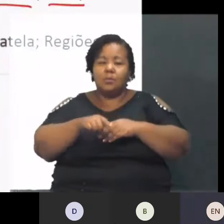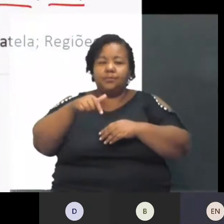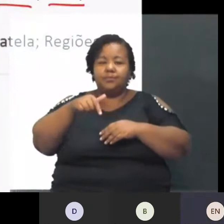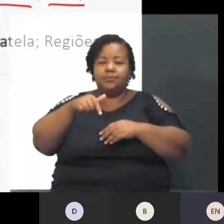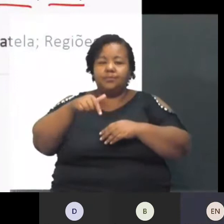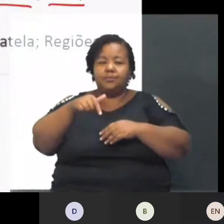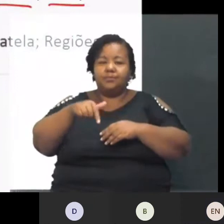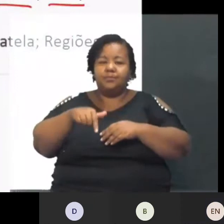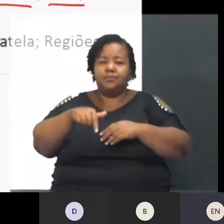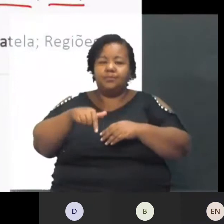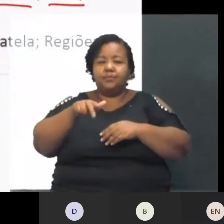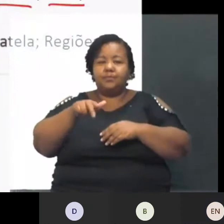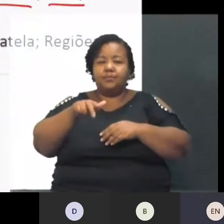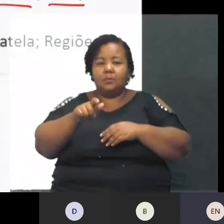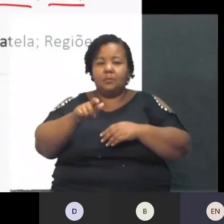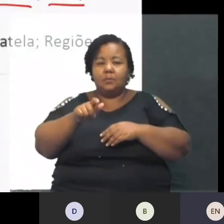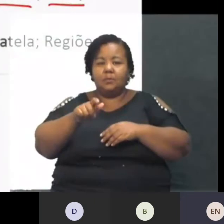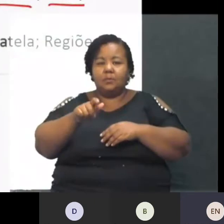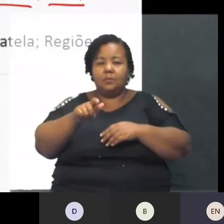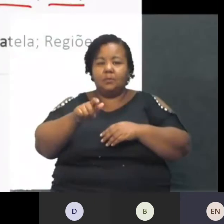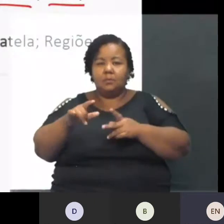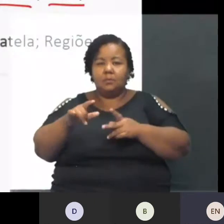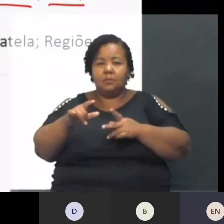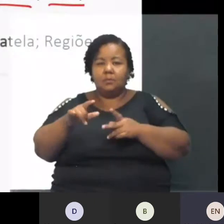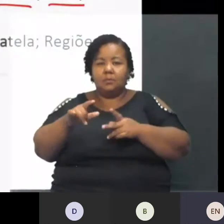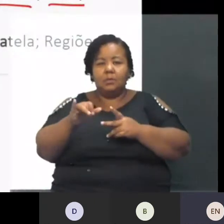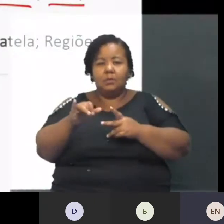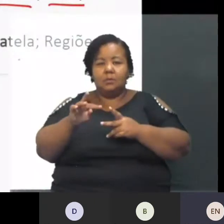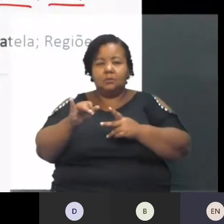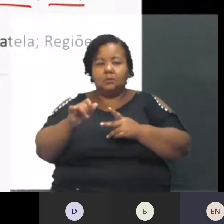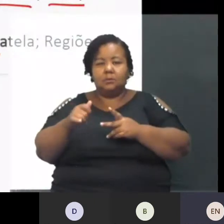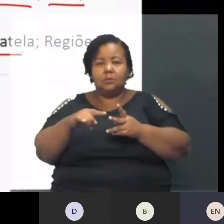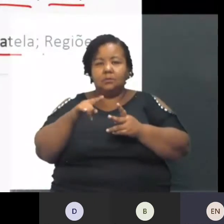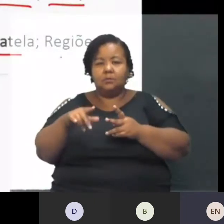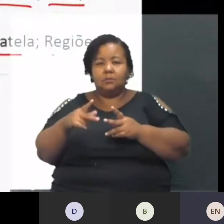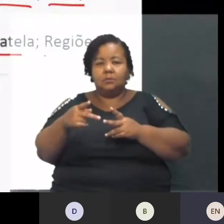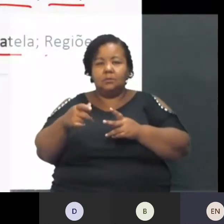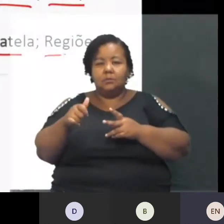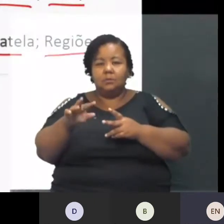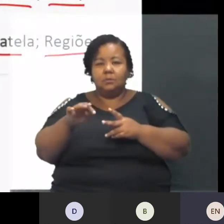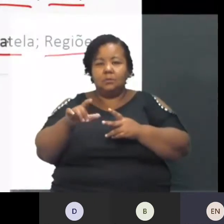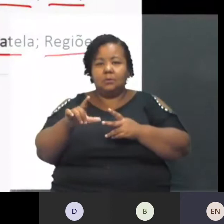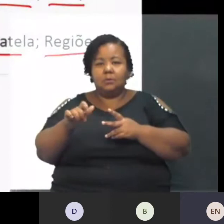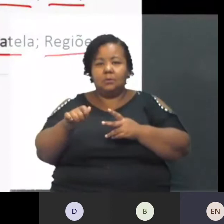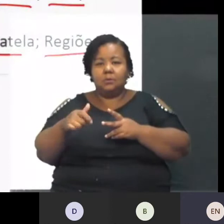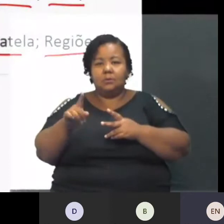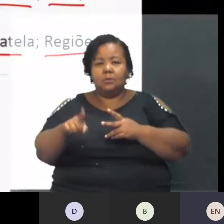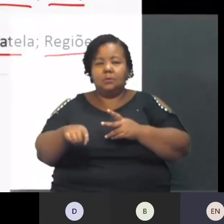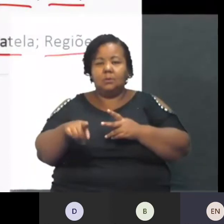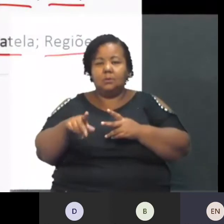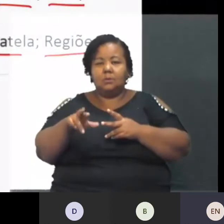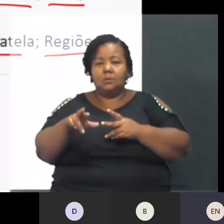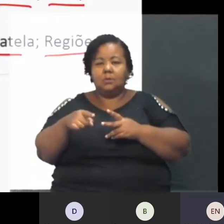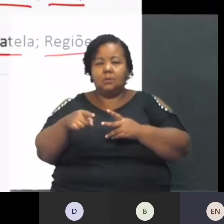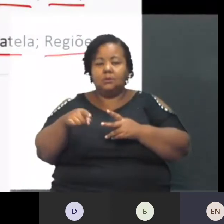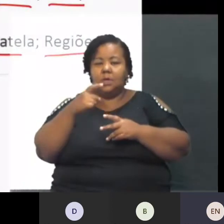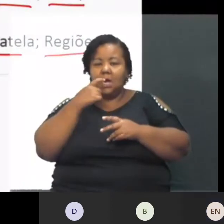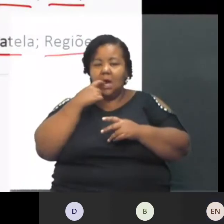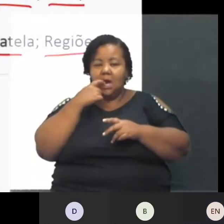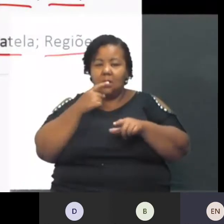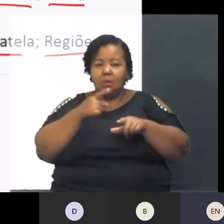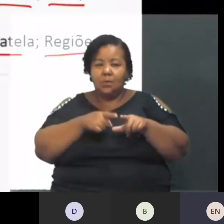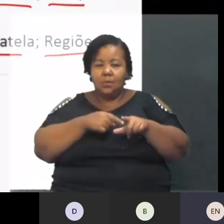O quadril, o fêmur, a tíbia, a fíbula, a patela, as regiões e ossos do